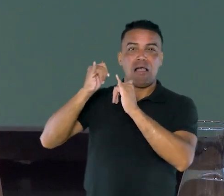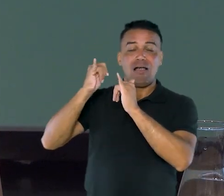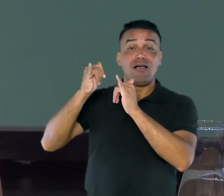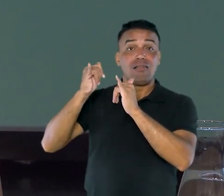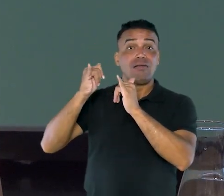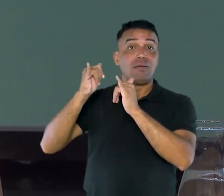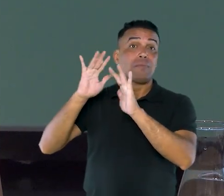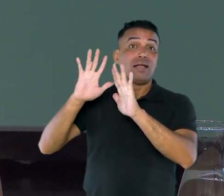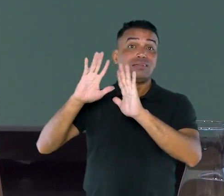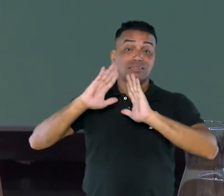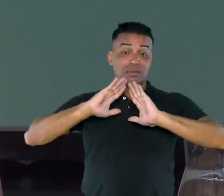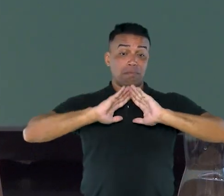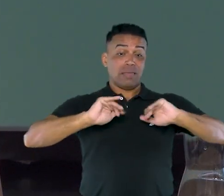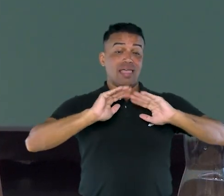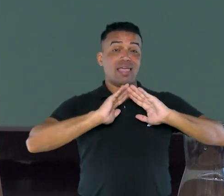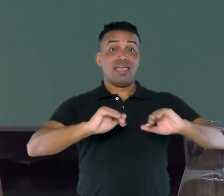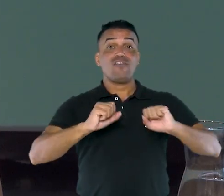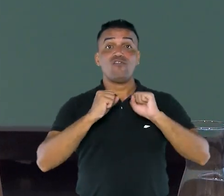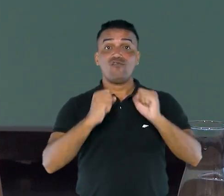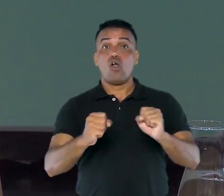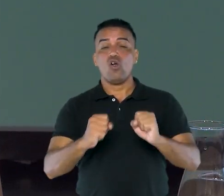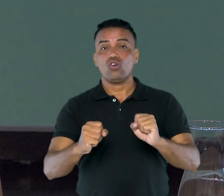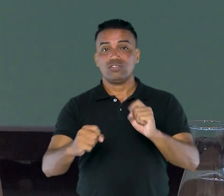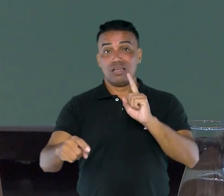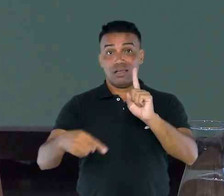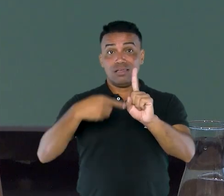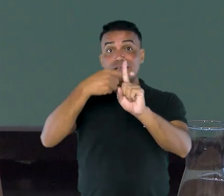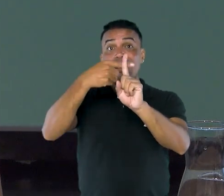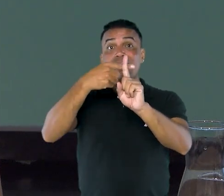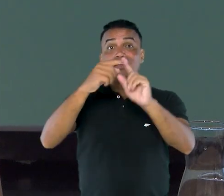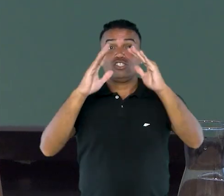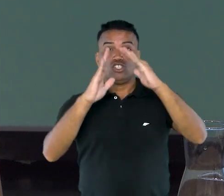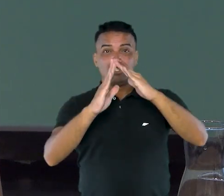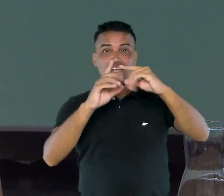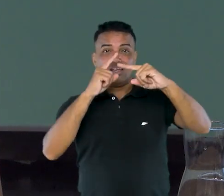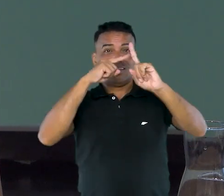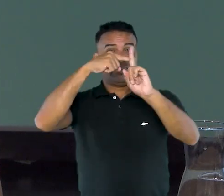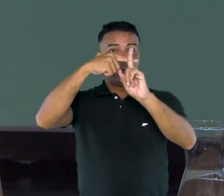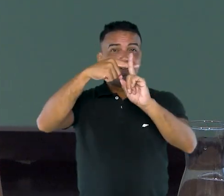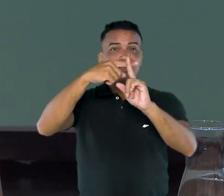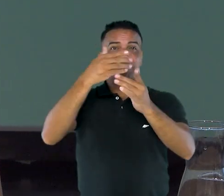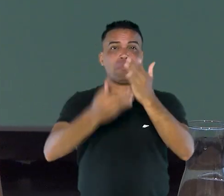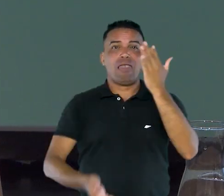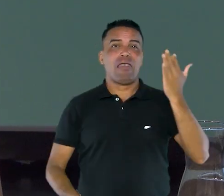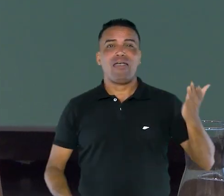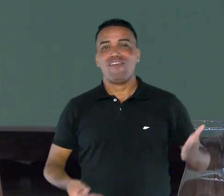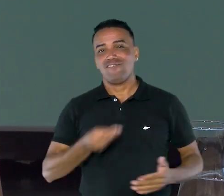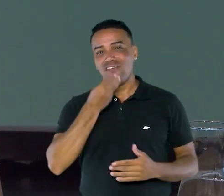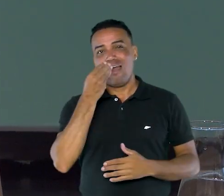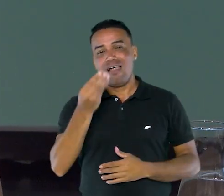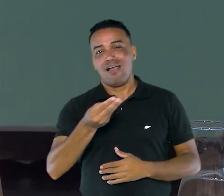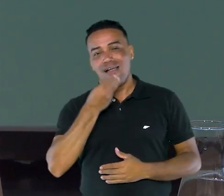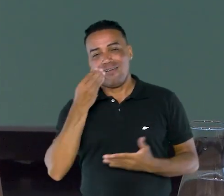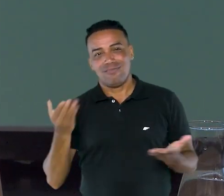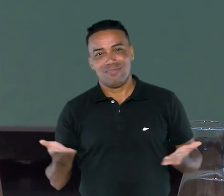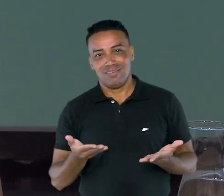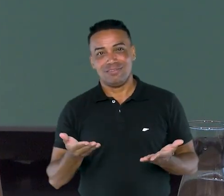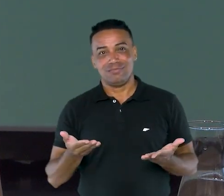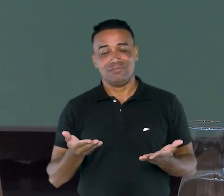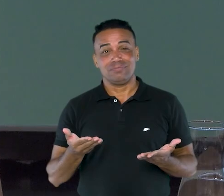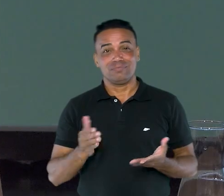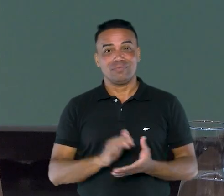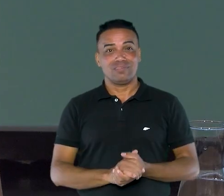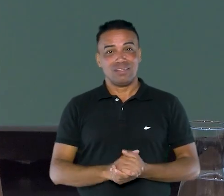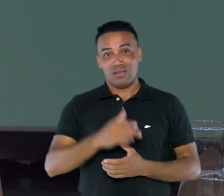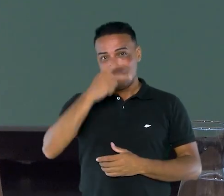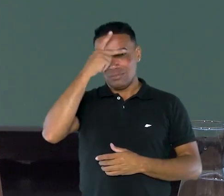perdem força, né? As igrejas foram perdendo força. A gente vai retirando a transferência, o